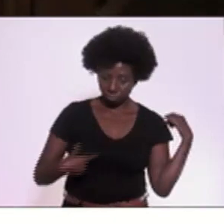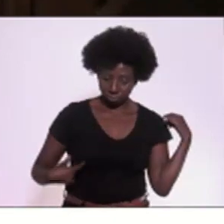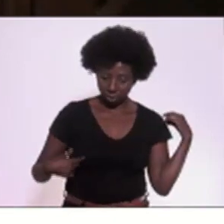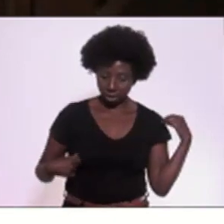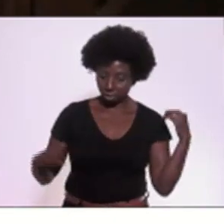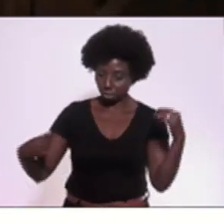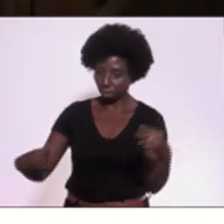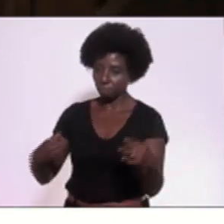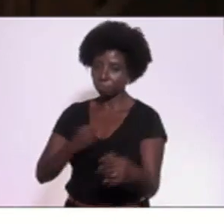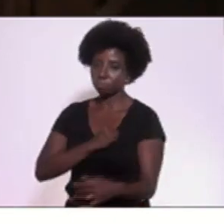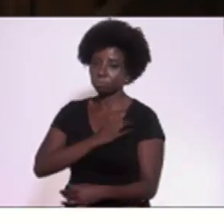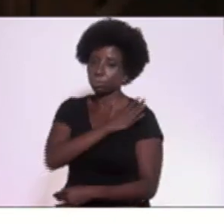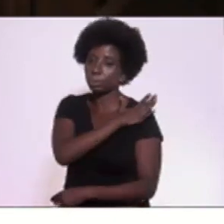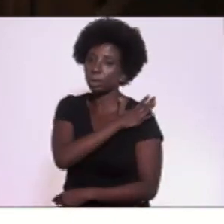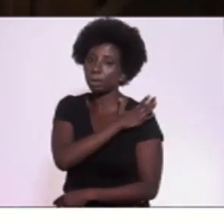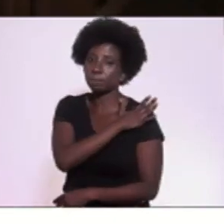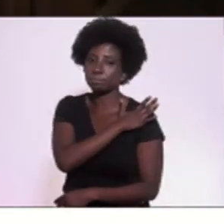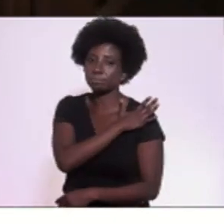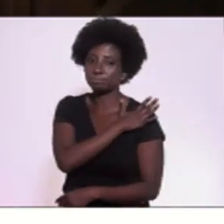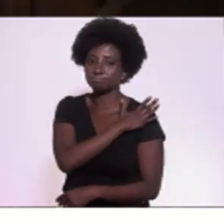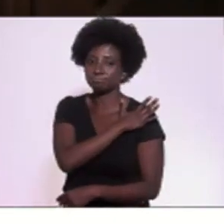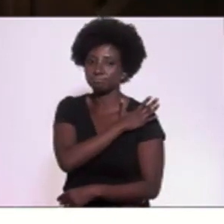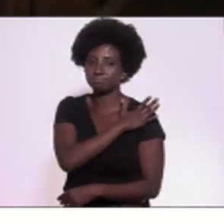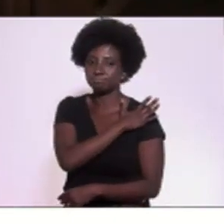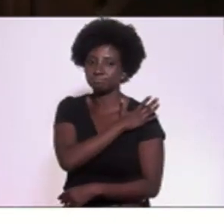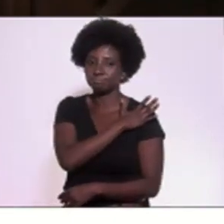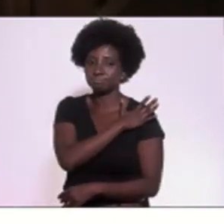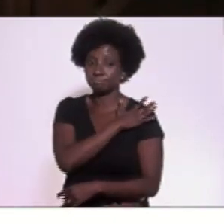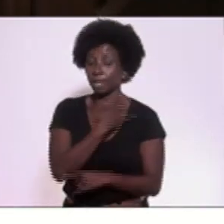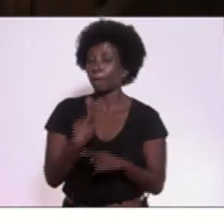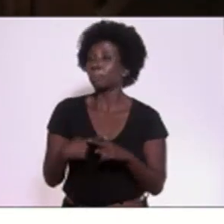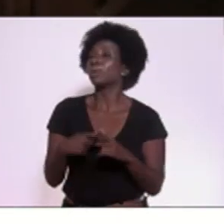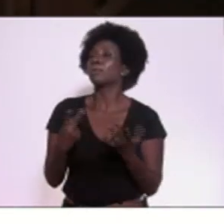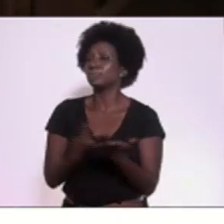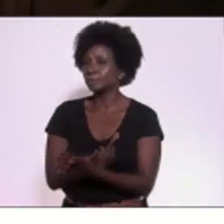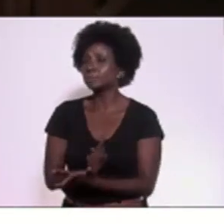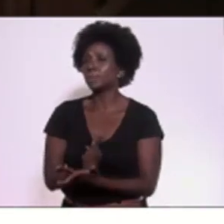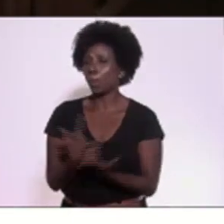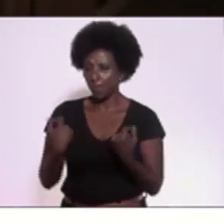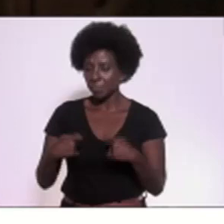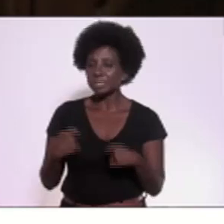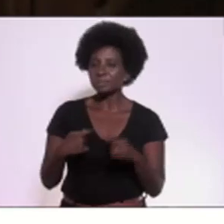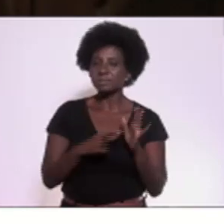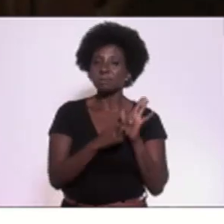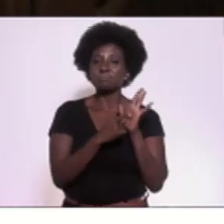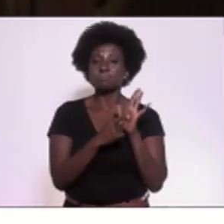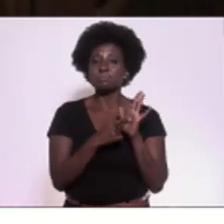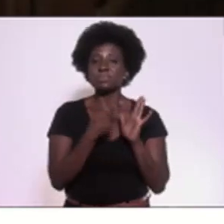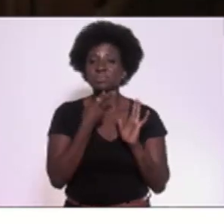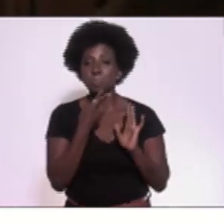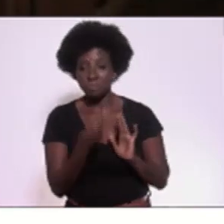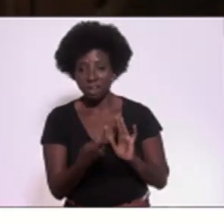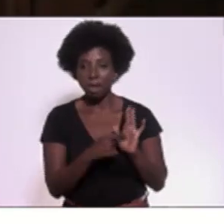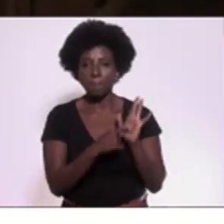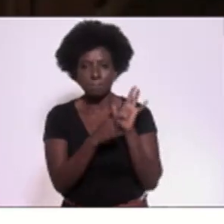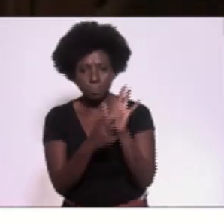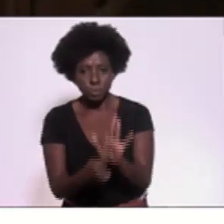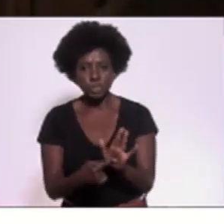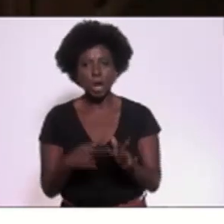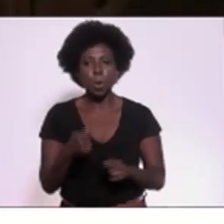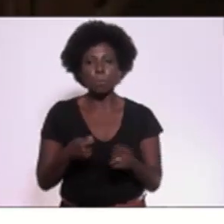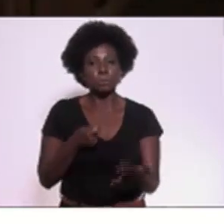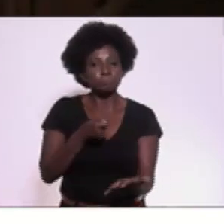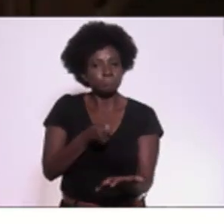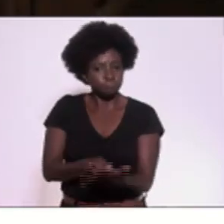por um militar. Isso não é por acaso, a gente precisa falar o quanto que o processo de